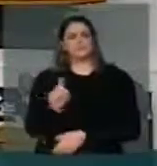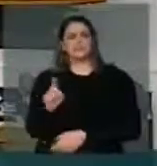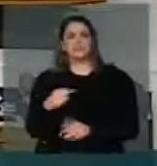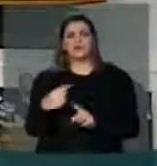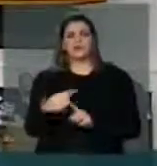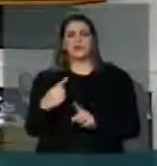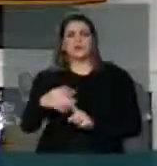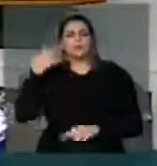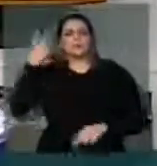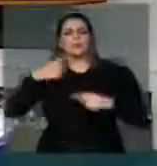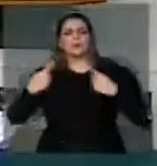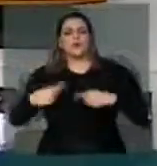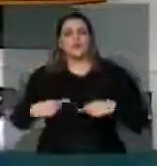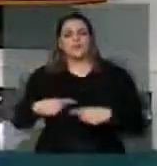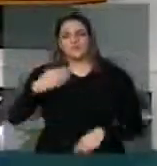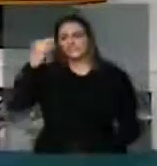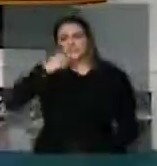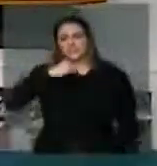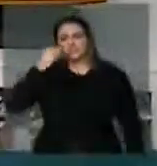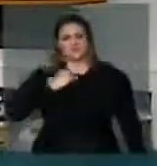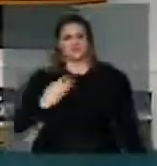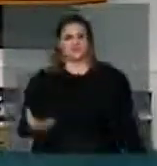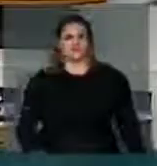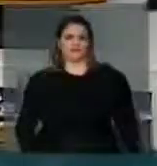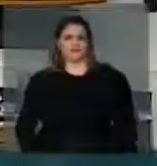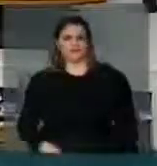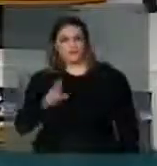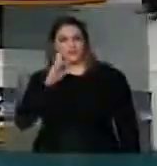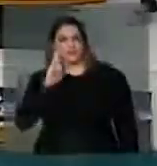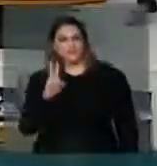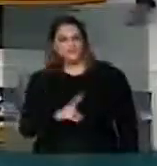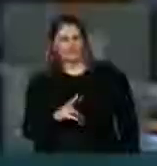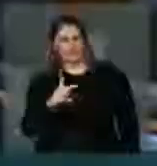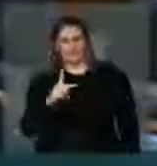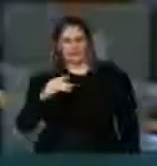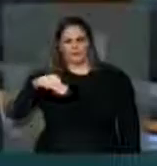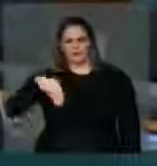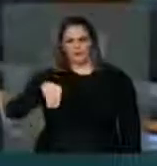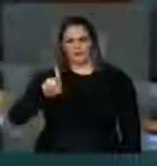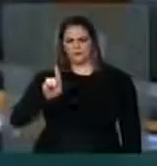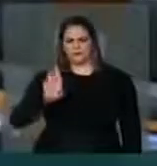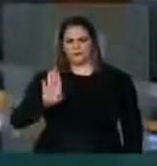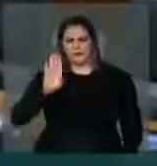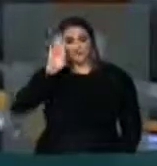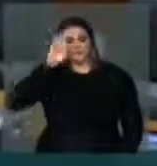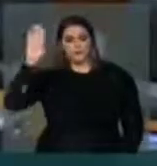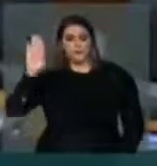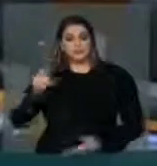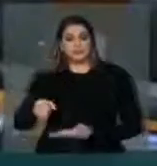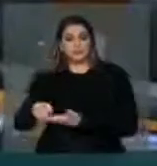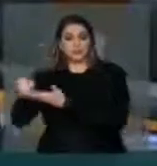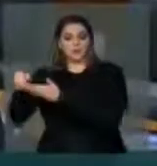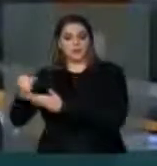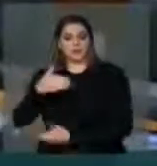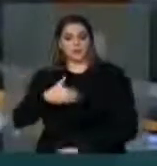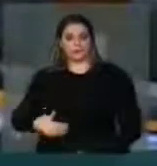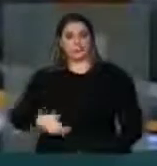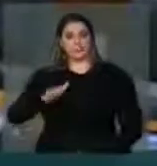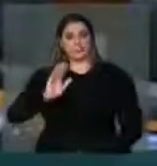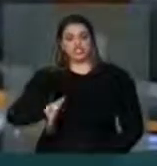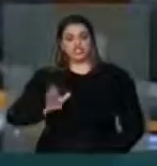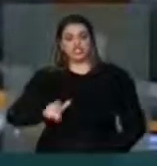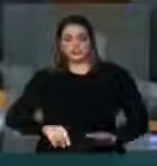a gente olha o noticiário e vê que o PMDB, principal aliado do governo, já anuncia a